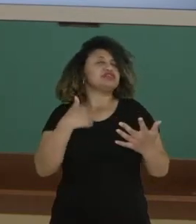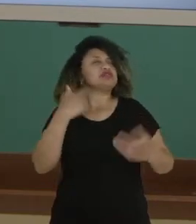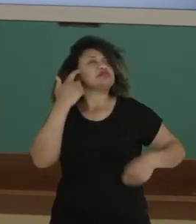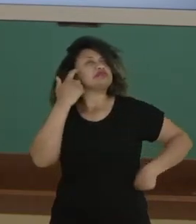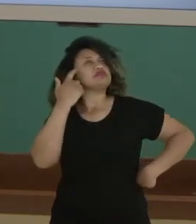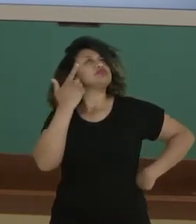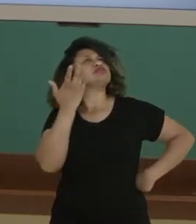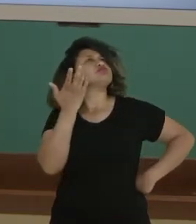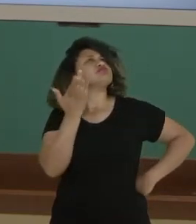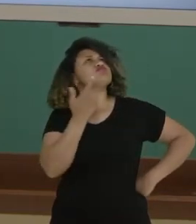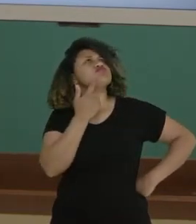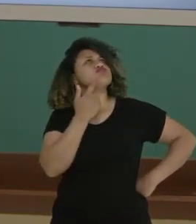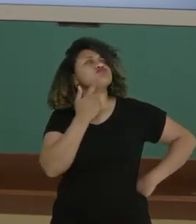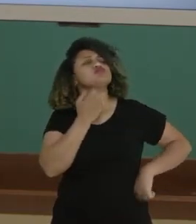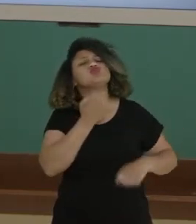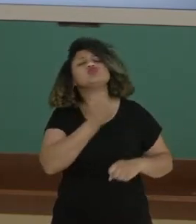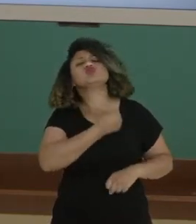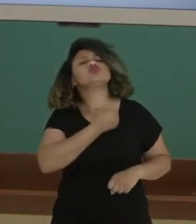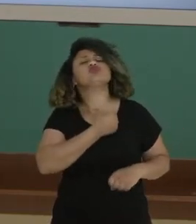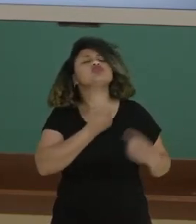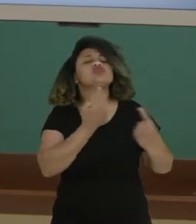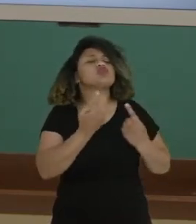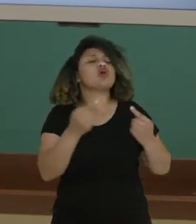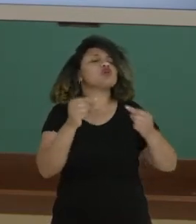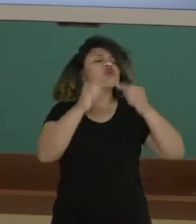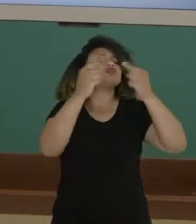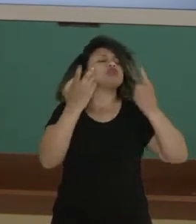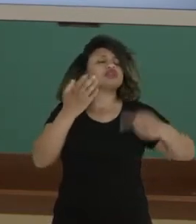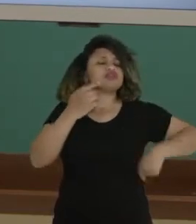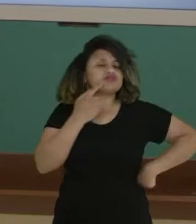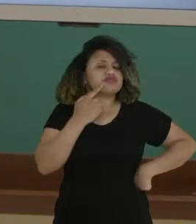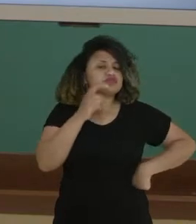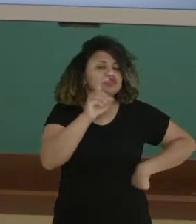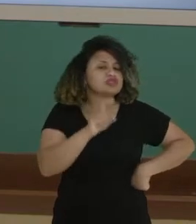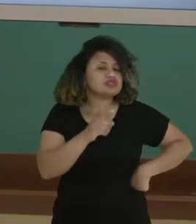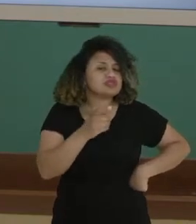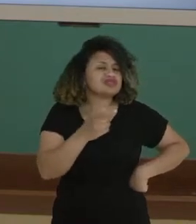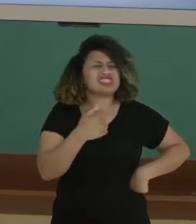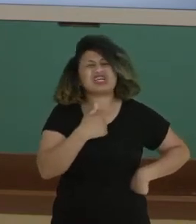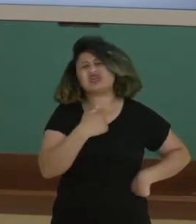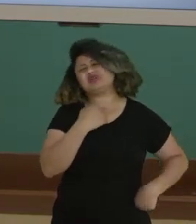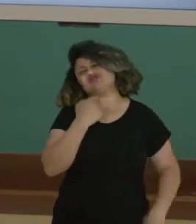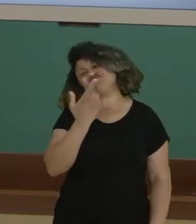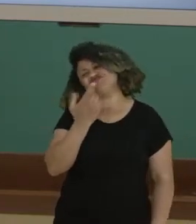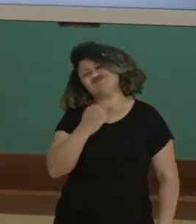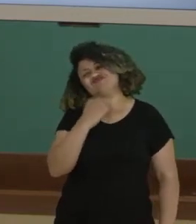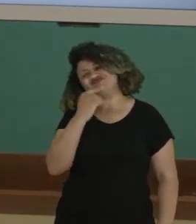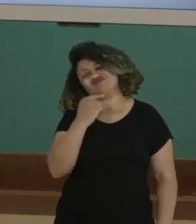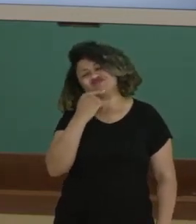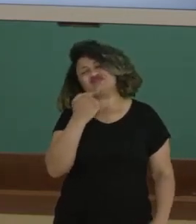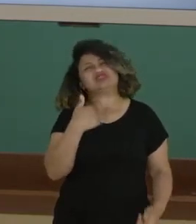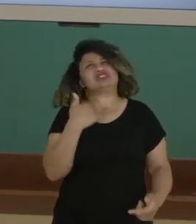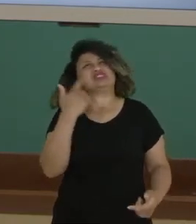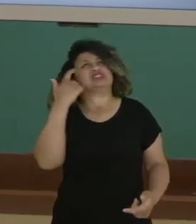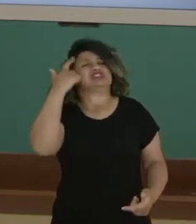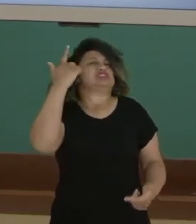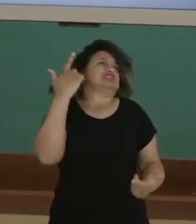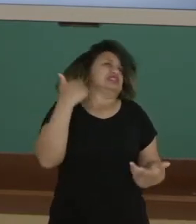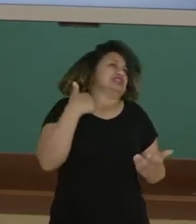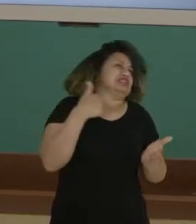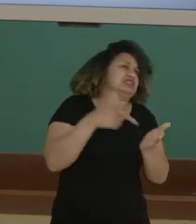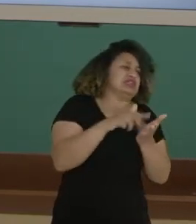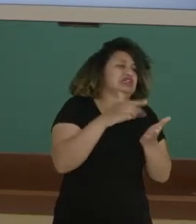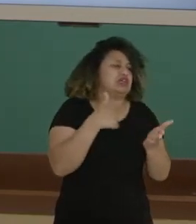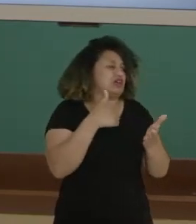vai lá, vai chutando alguns números. Qual que se encaixa no lugar do X? Eu não sou muito boa em chutar, gente, não sou. Nem no futebol e nem